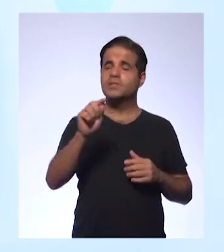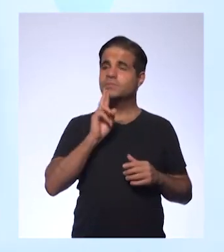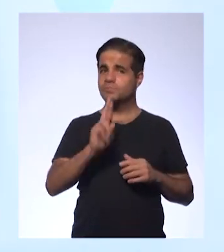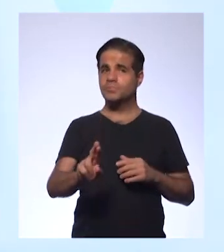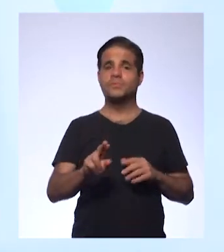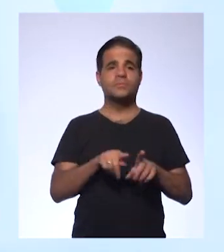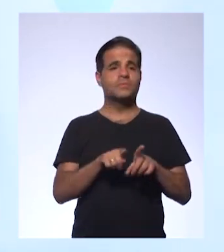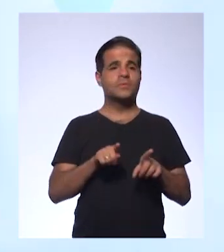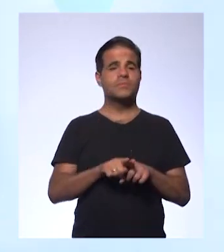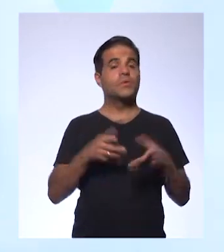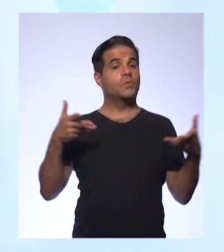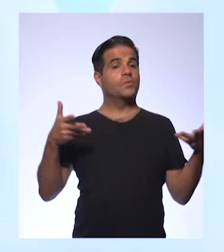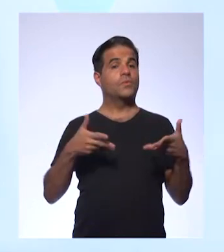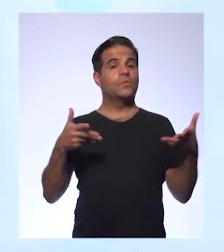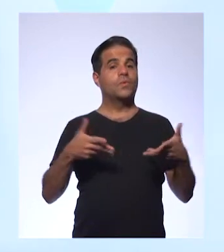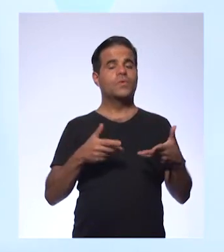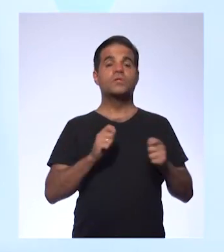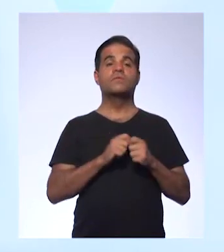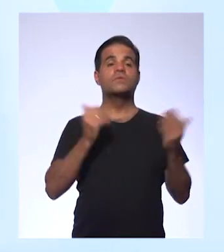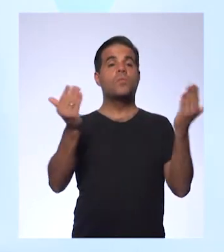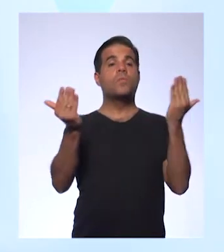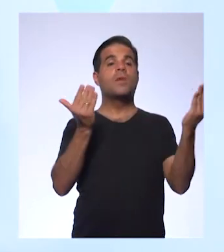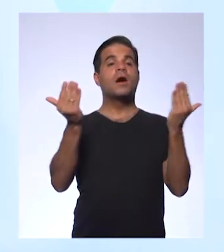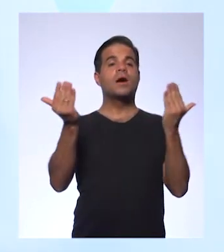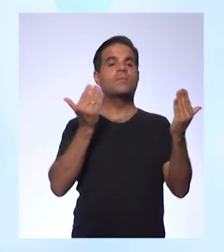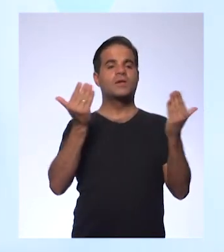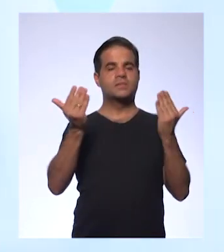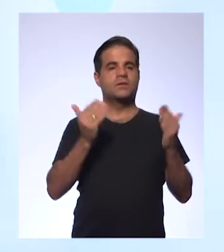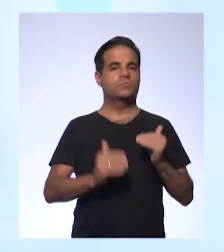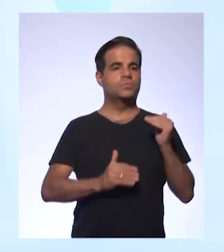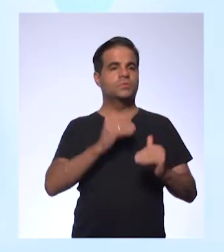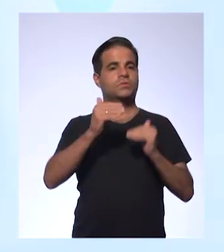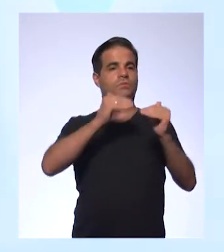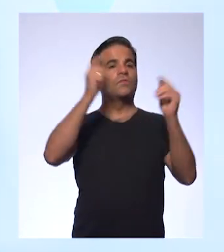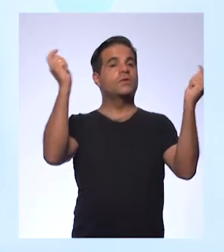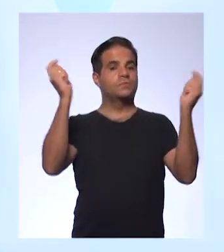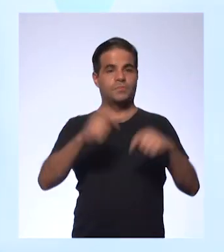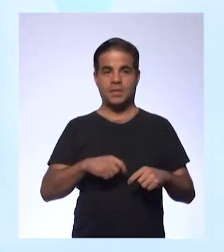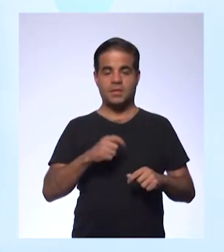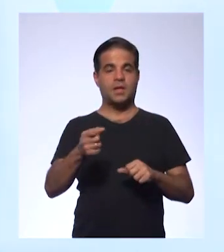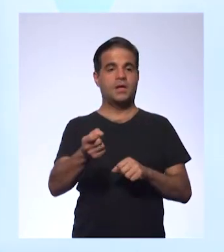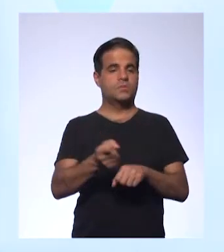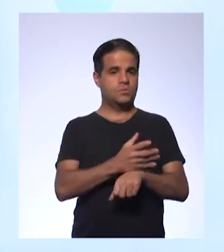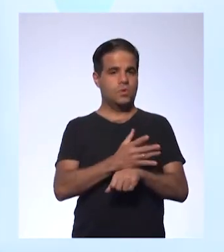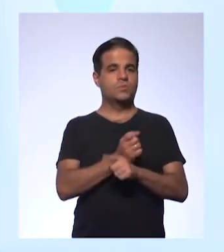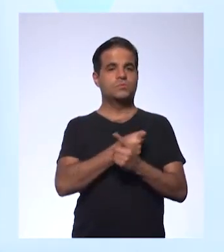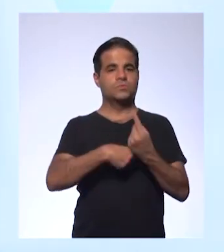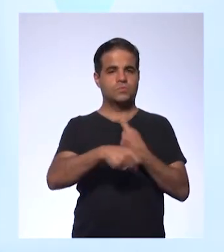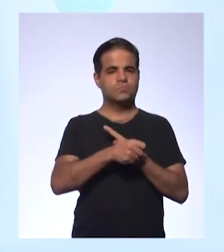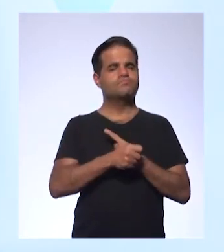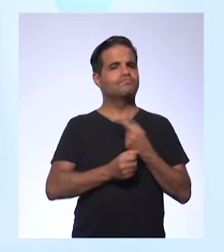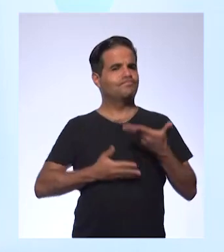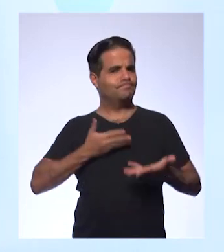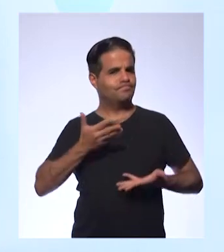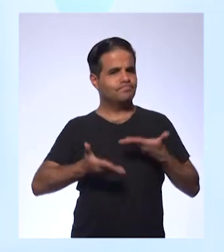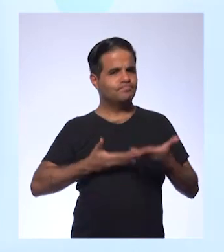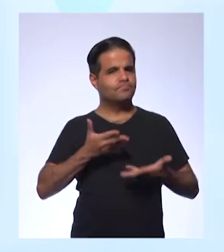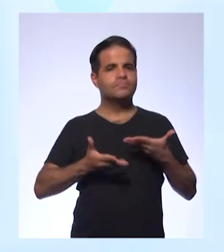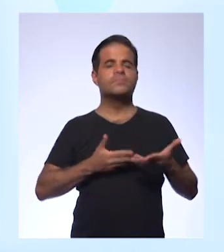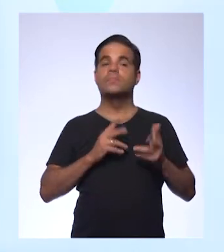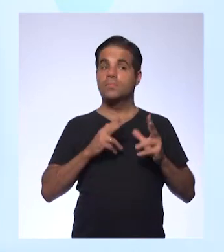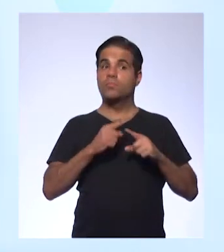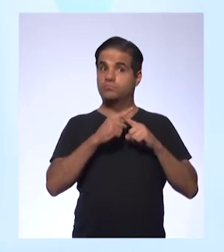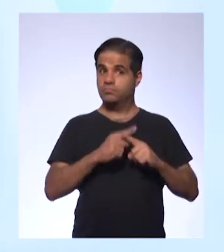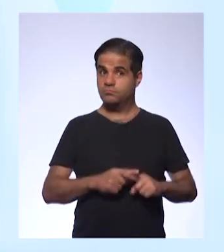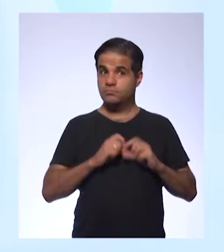falaram. Então, hoje a gente vai fazer esse paralelo. Desenvolver as competências socioemocionais é como se fosse um